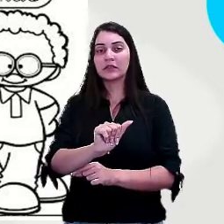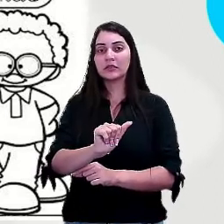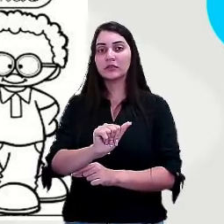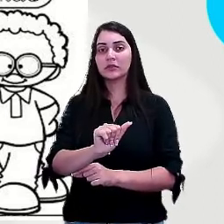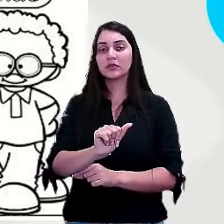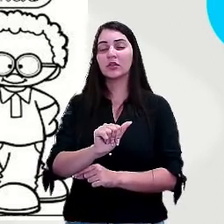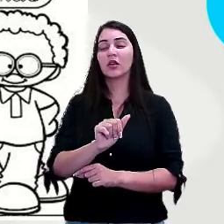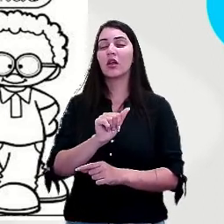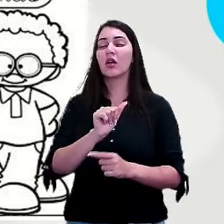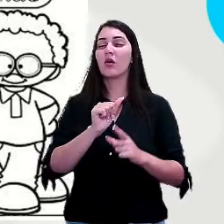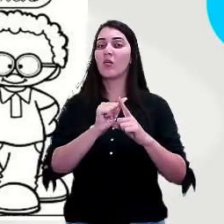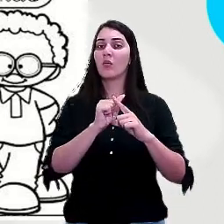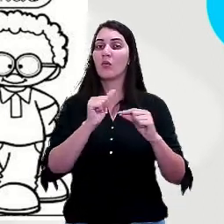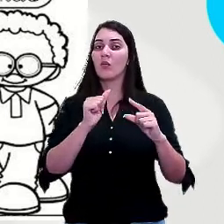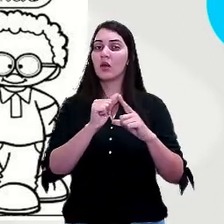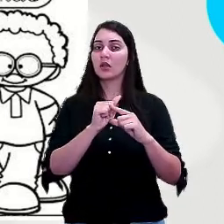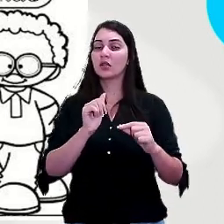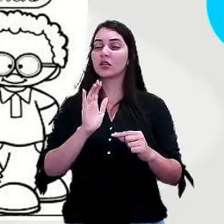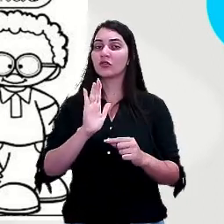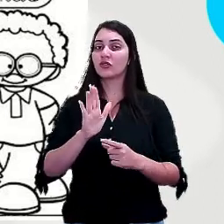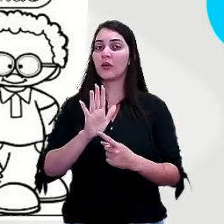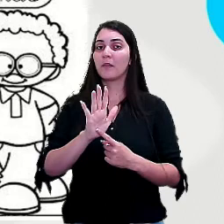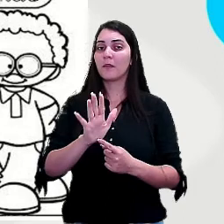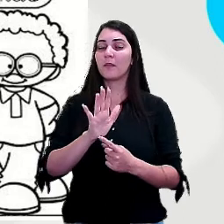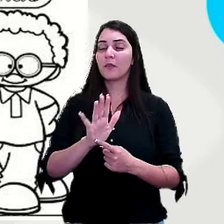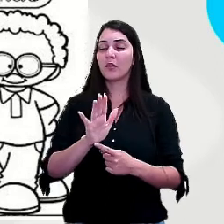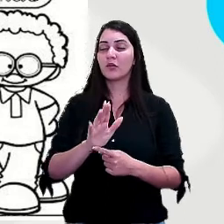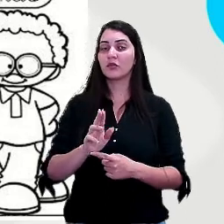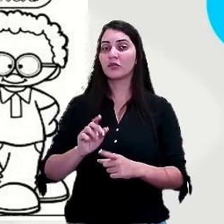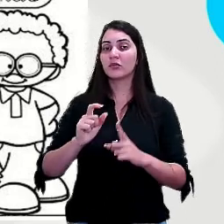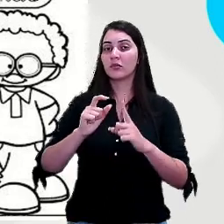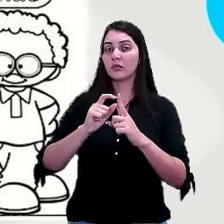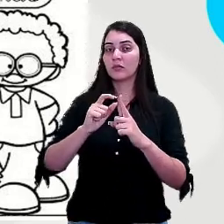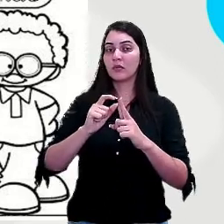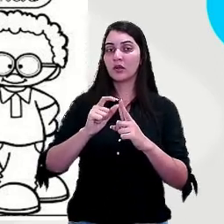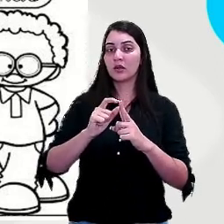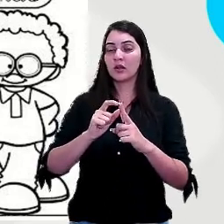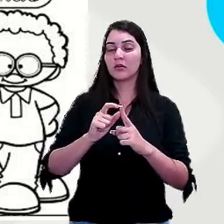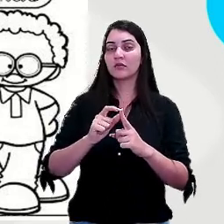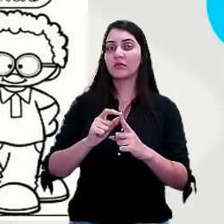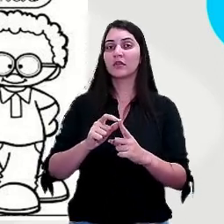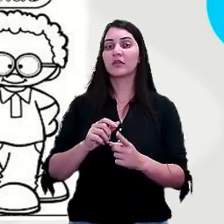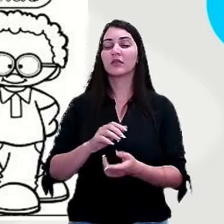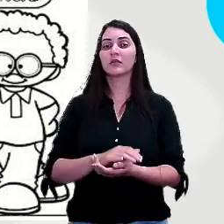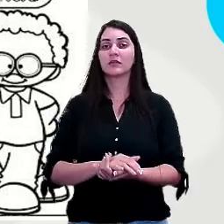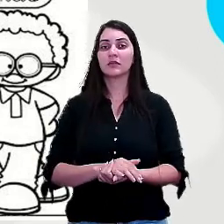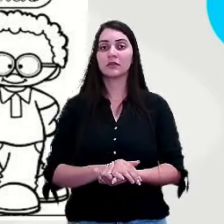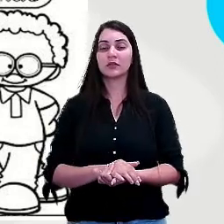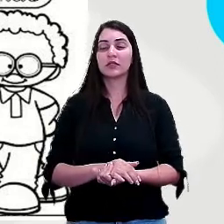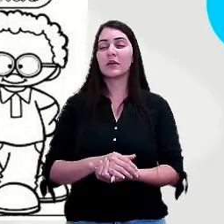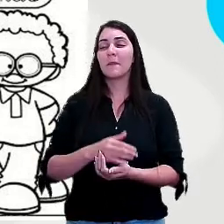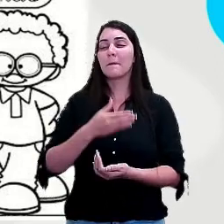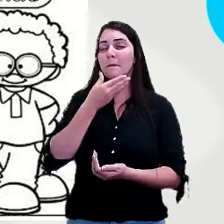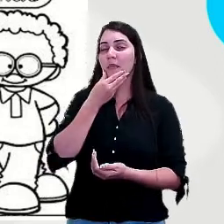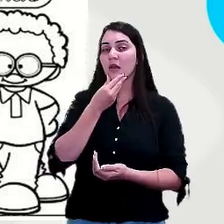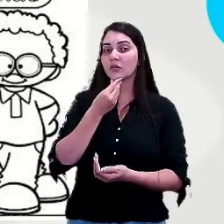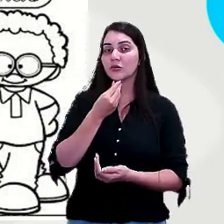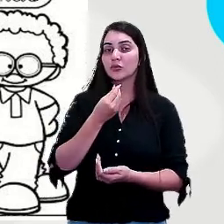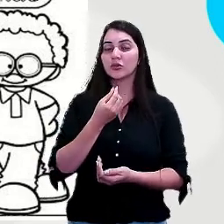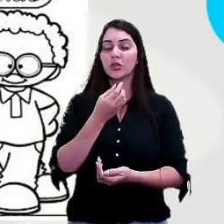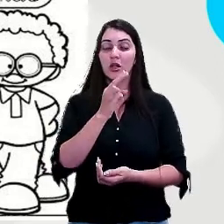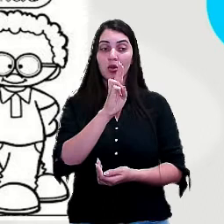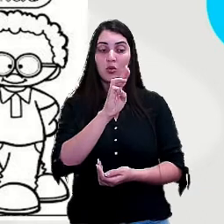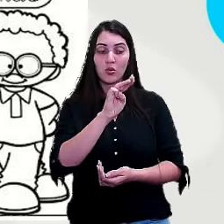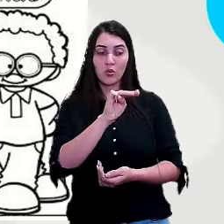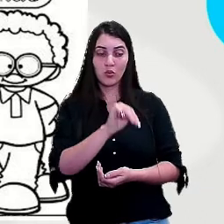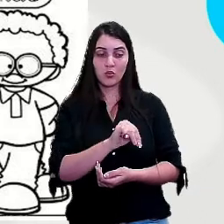O artigo já define dizendo que ela é uma palavra masculina. Então, seria um dia de sol